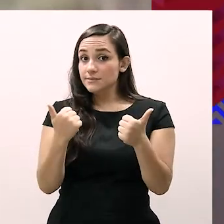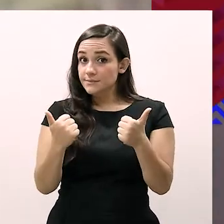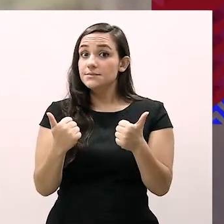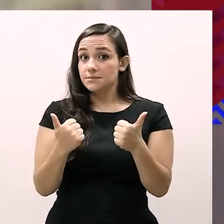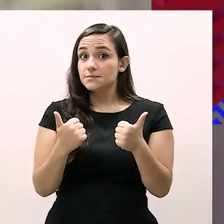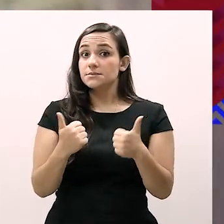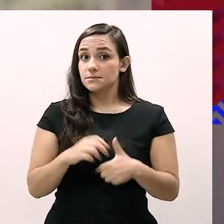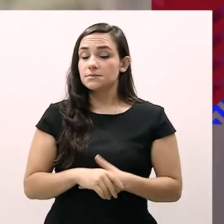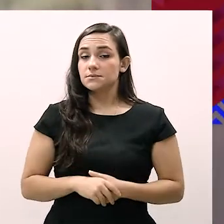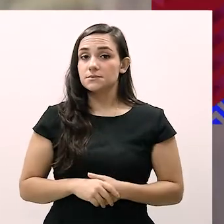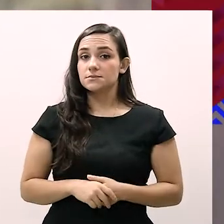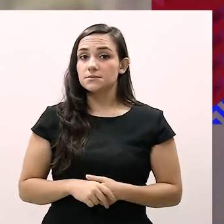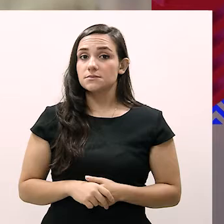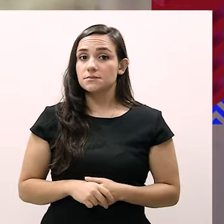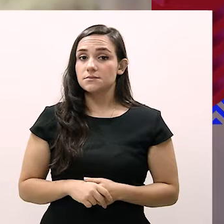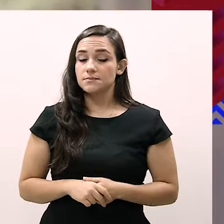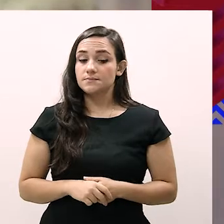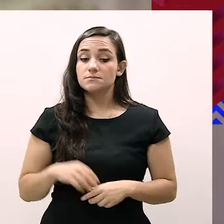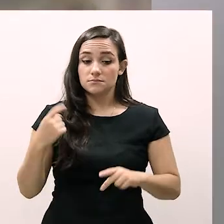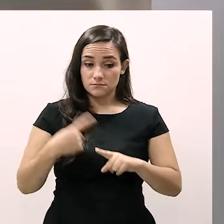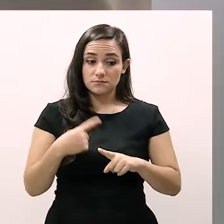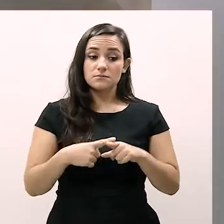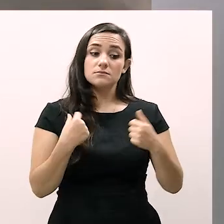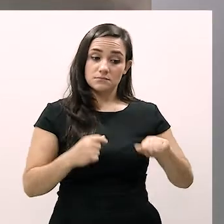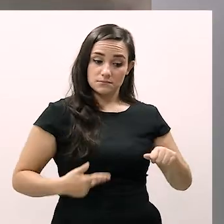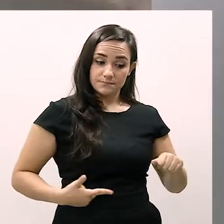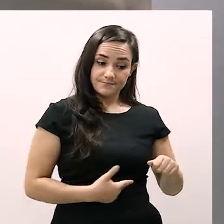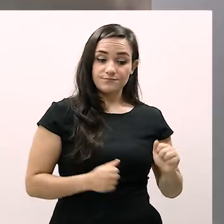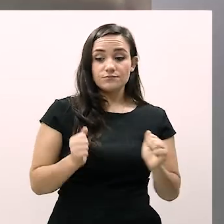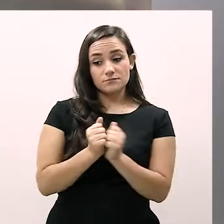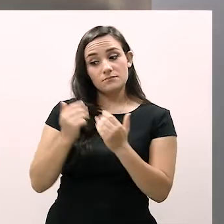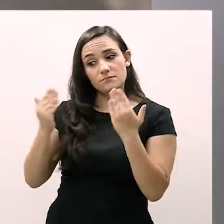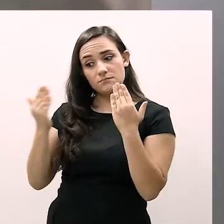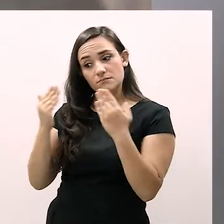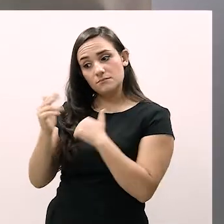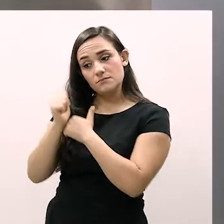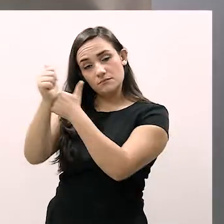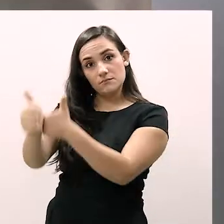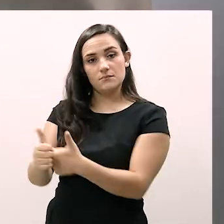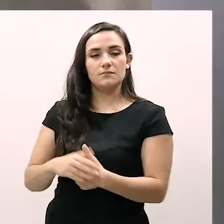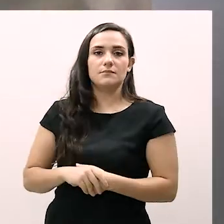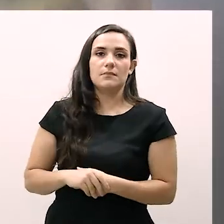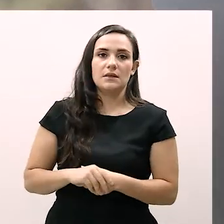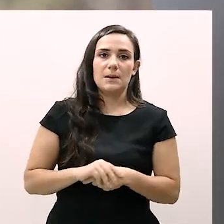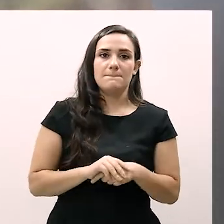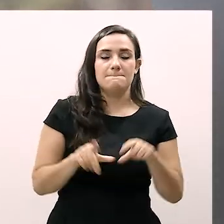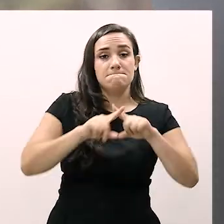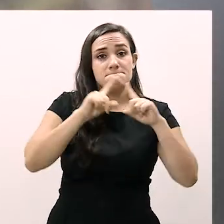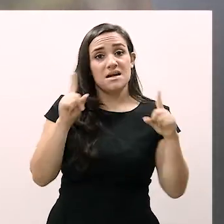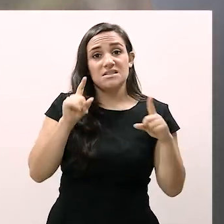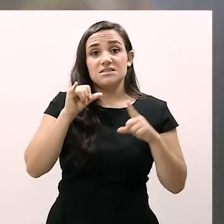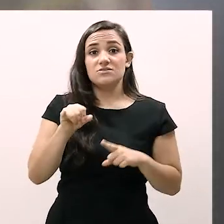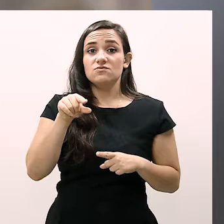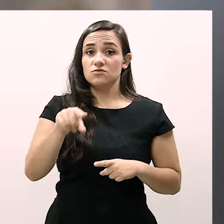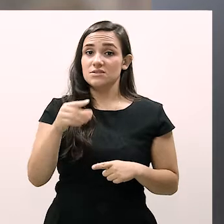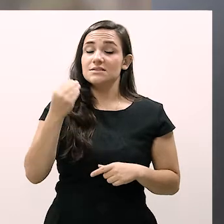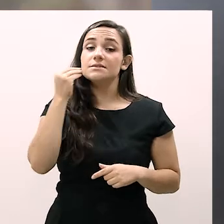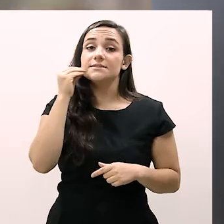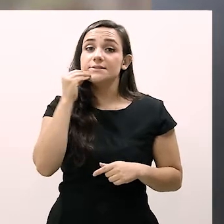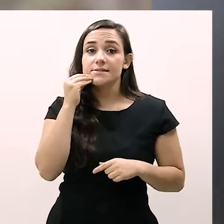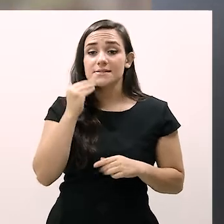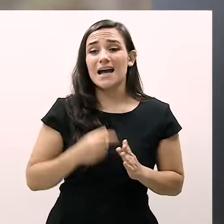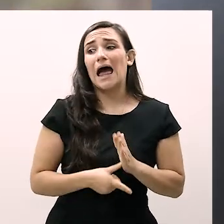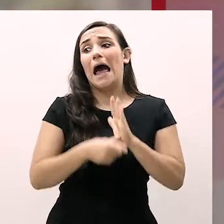muito de tratamento cirúrgico. Com relação a você indicar ou não de maneira precoce cirurgia de